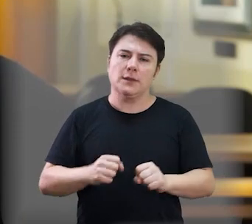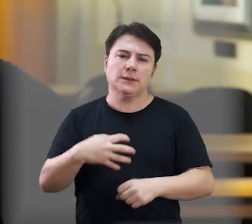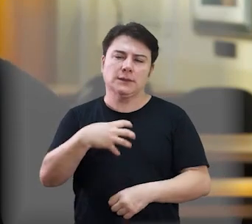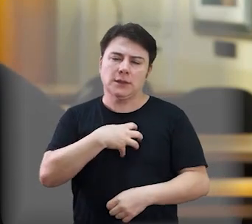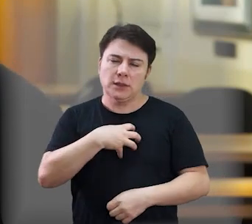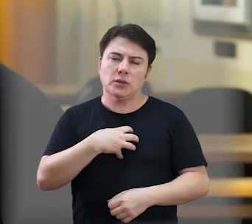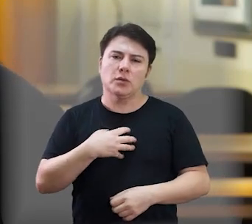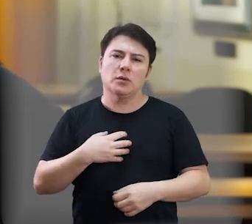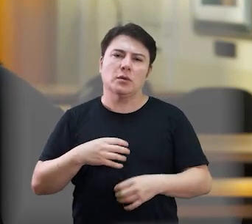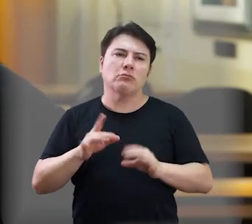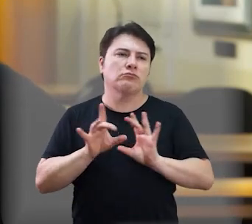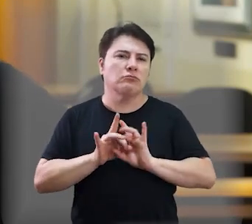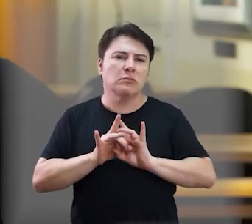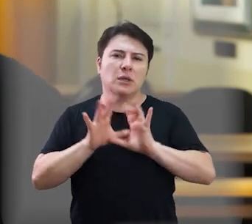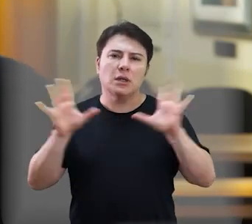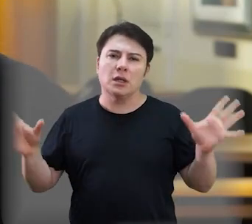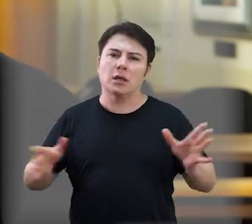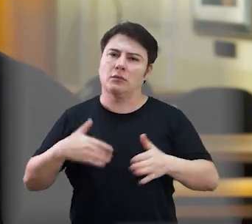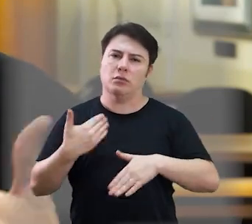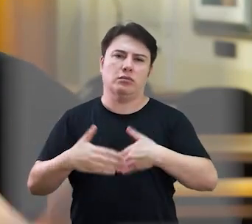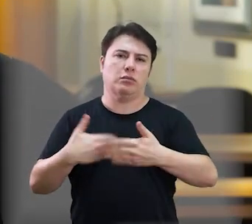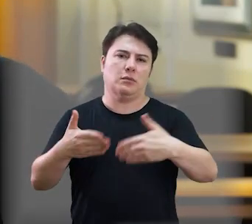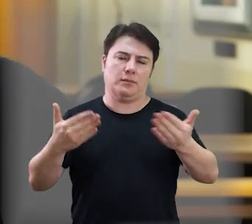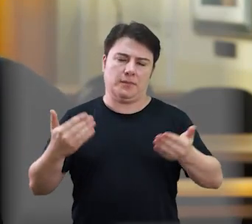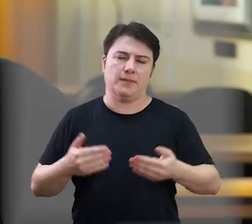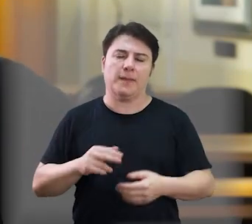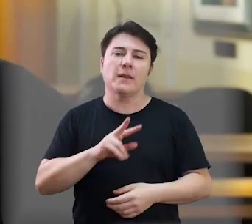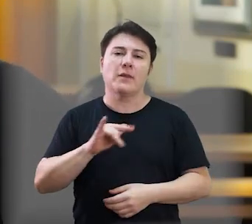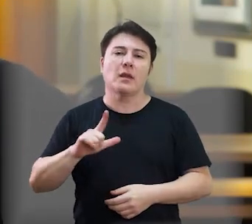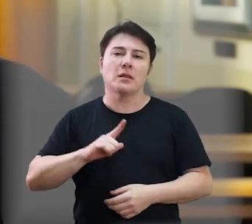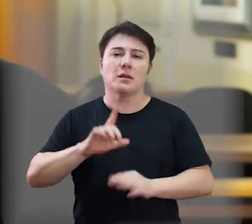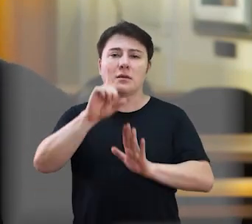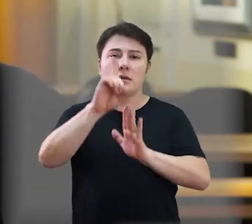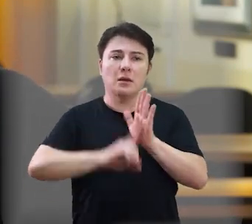ocupação aconteça de maneira livre e